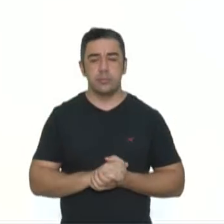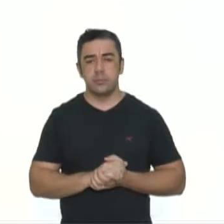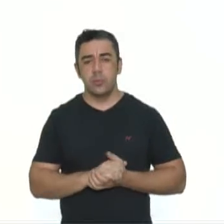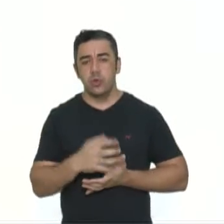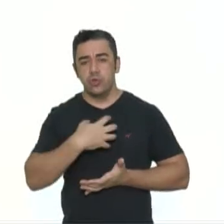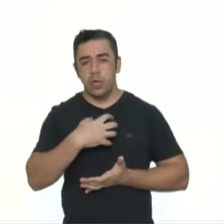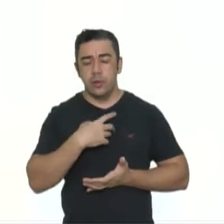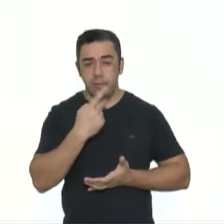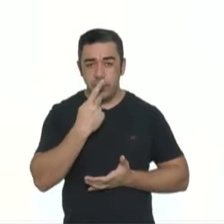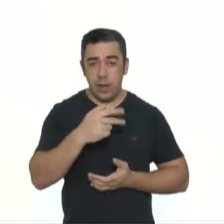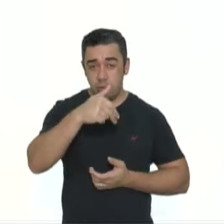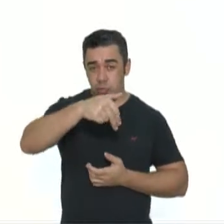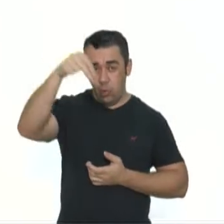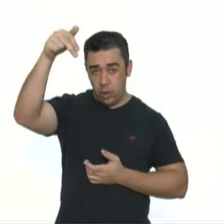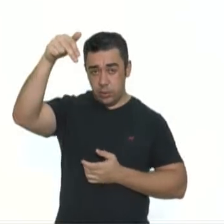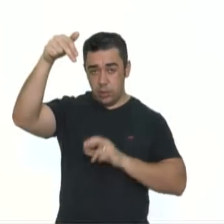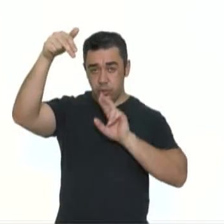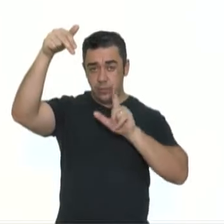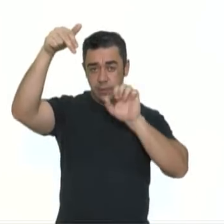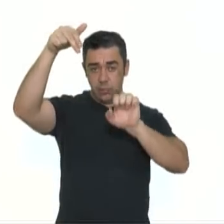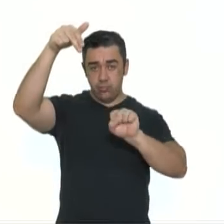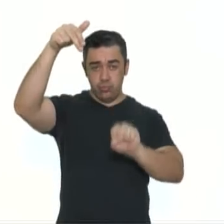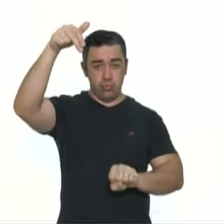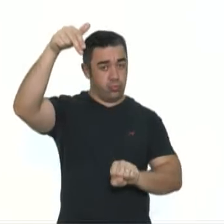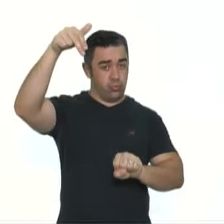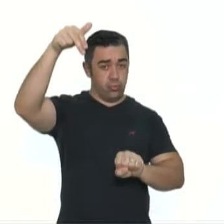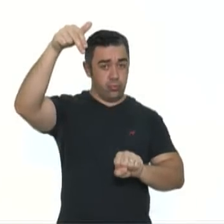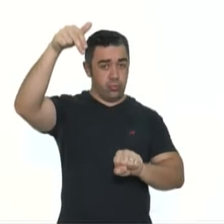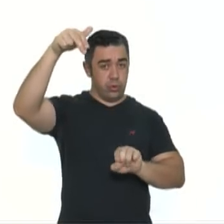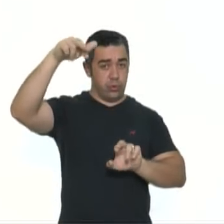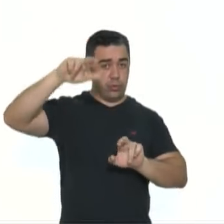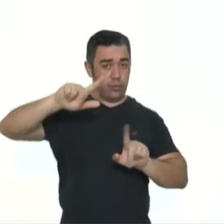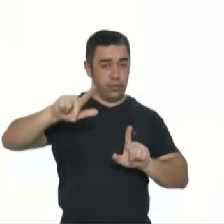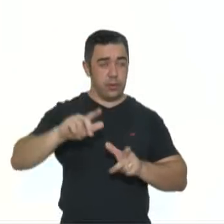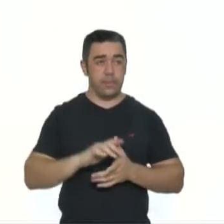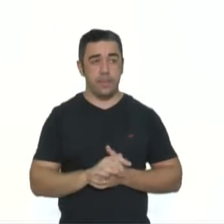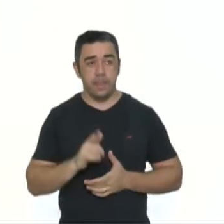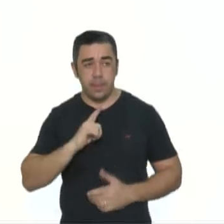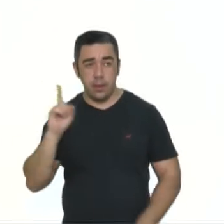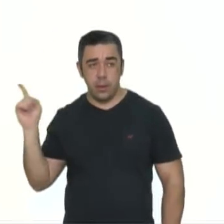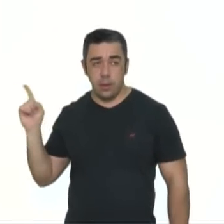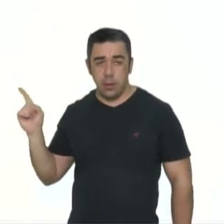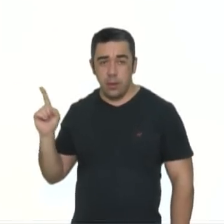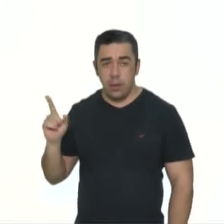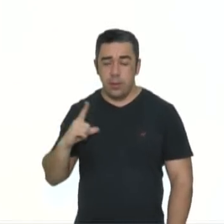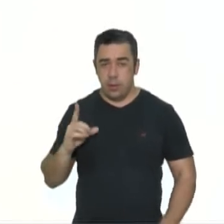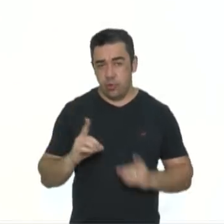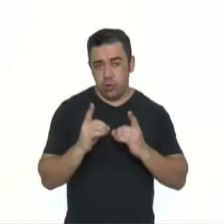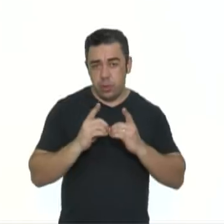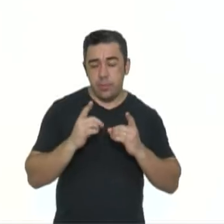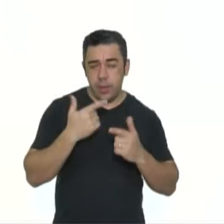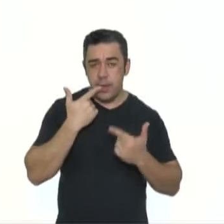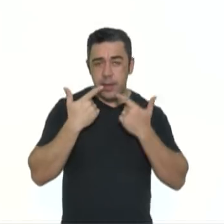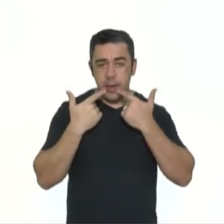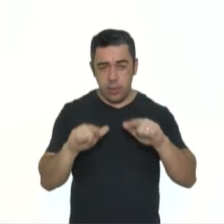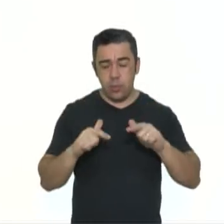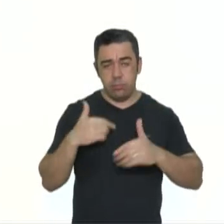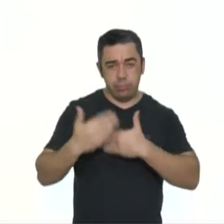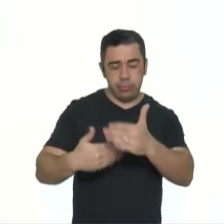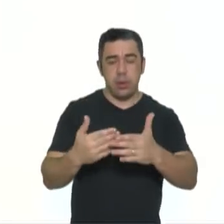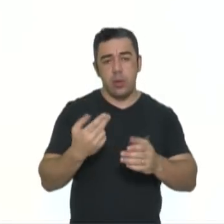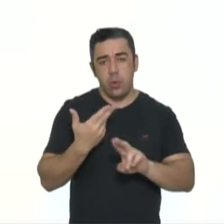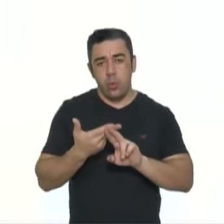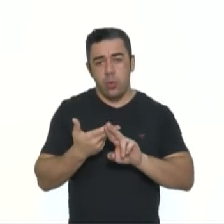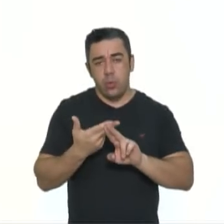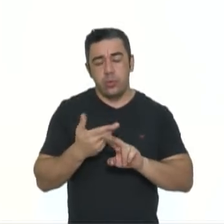maneira de falar do norte é diferente da falada no sul. Temos aqui, ó, a língua é dinâmica, está viva e o uso determina a